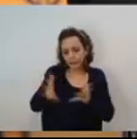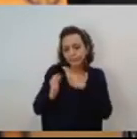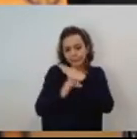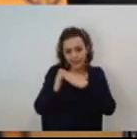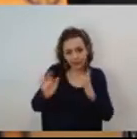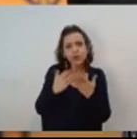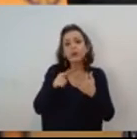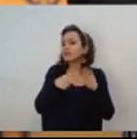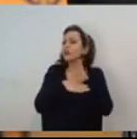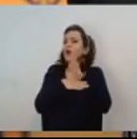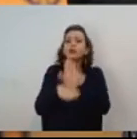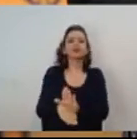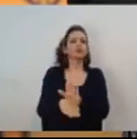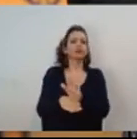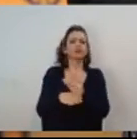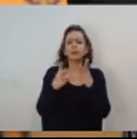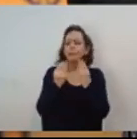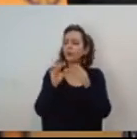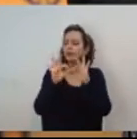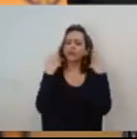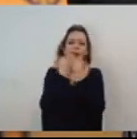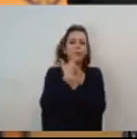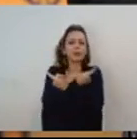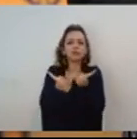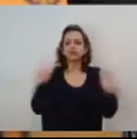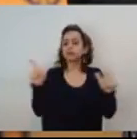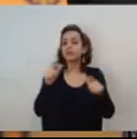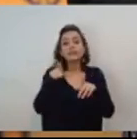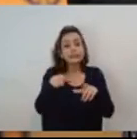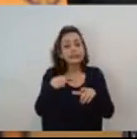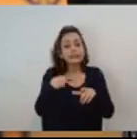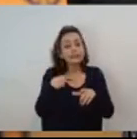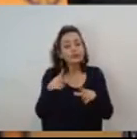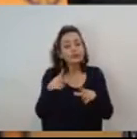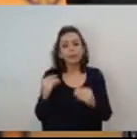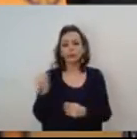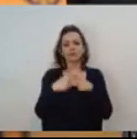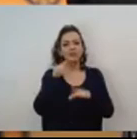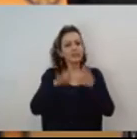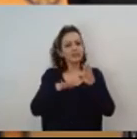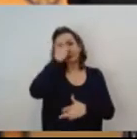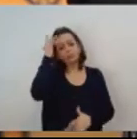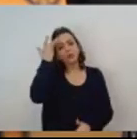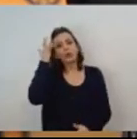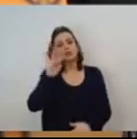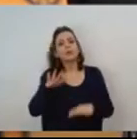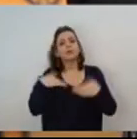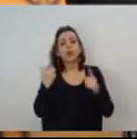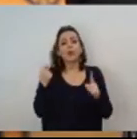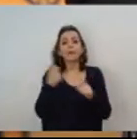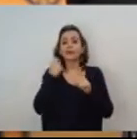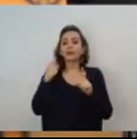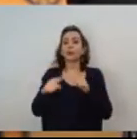que às vezes as pessoas não têm noção do impacto positivo que uma ação dessa causa para gente